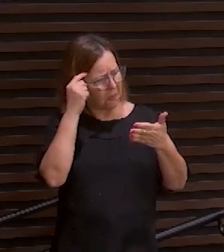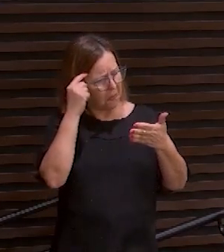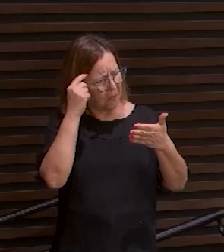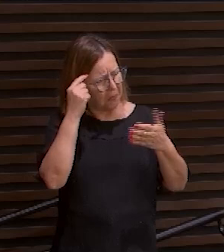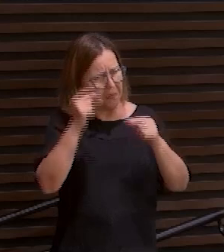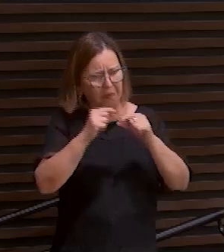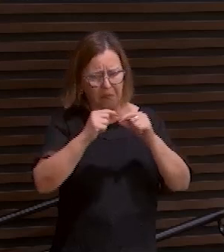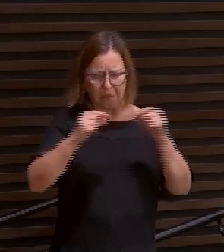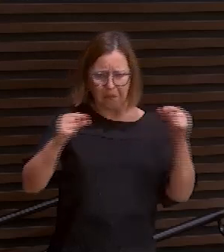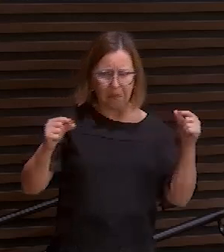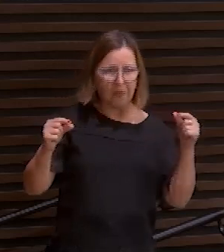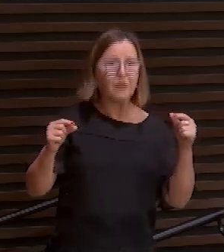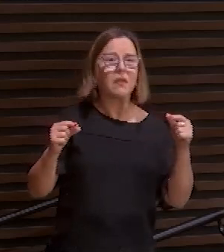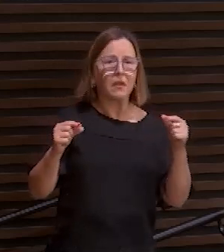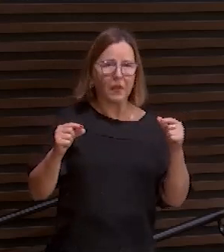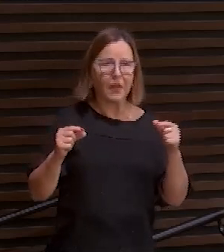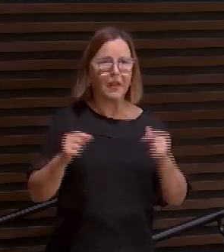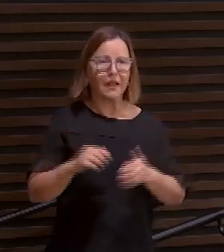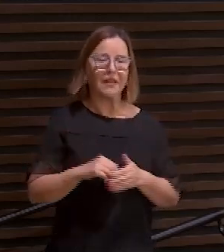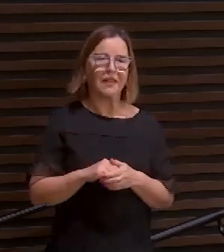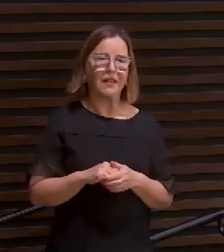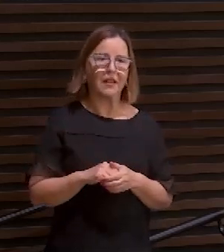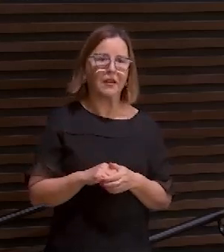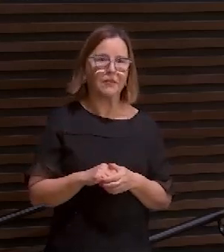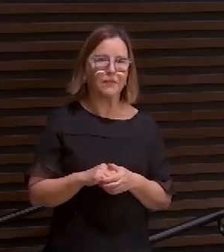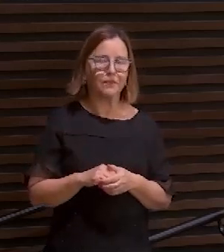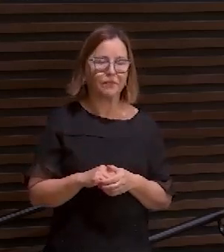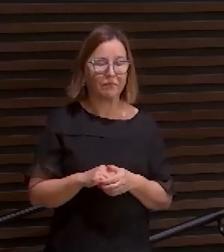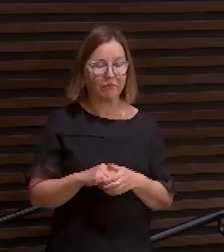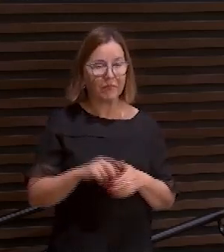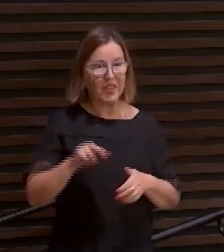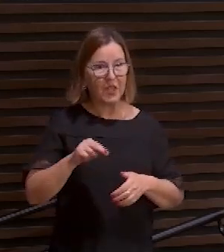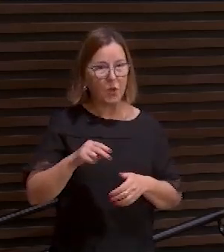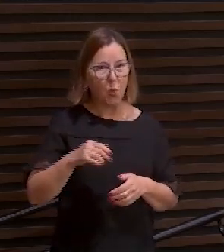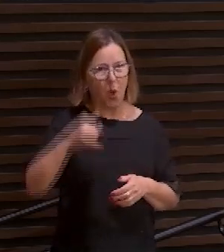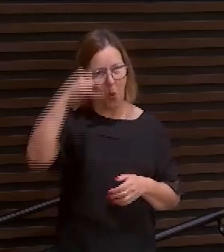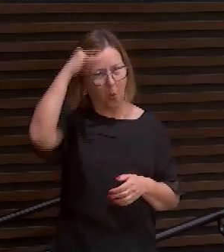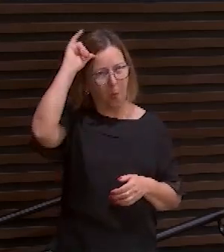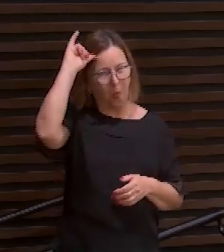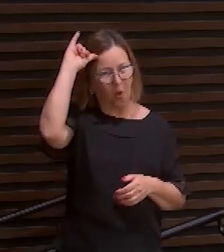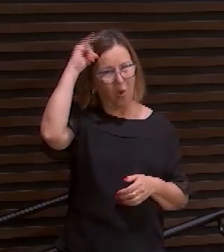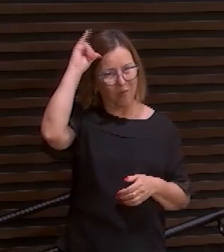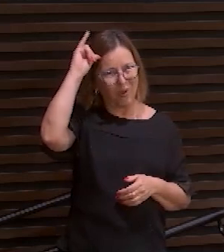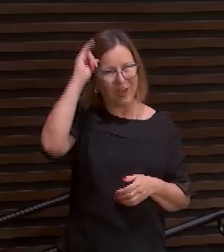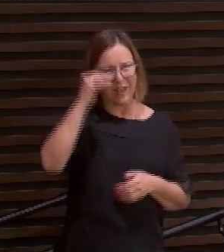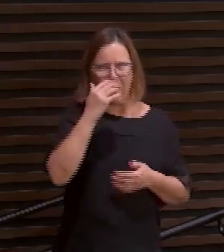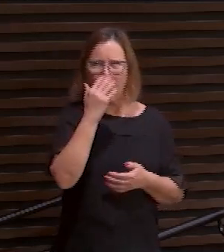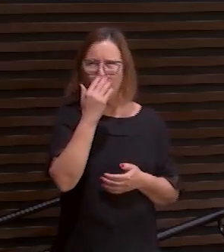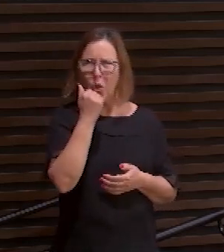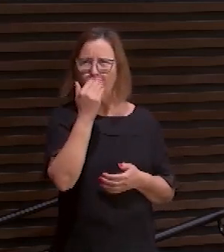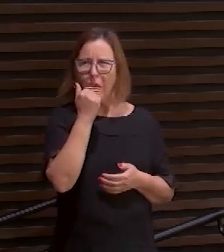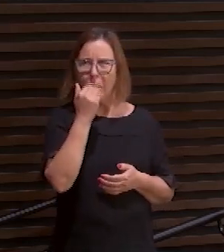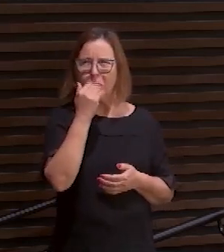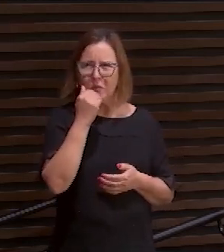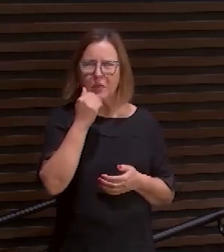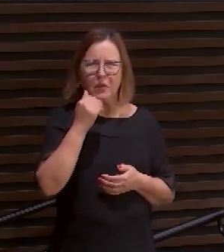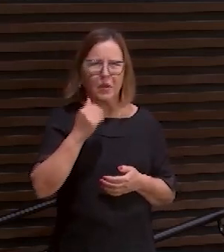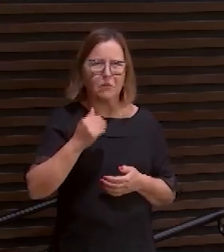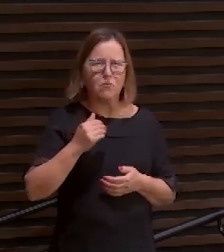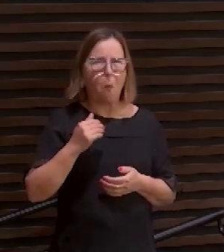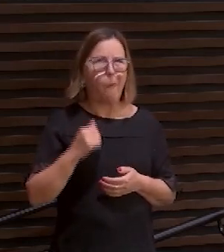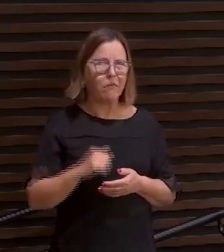Mastigue, rumine. O boi come, depois volta para a boca e mastiga outra